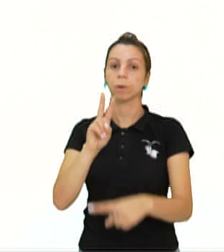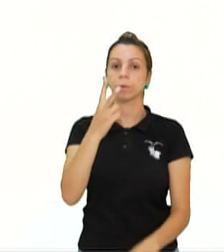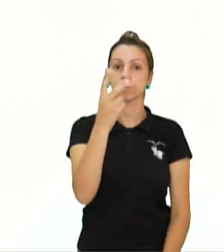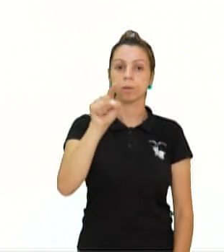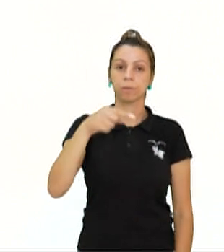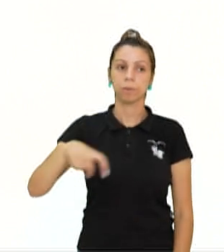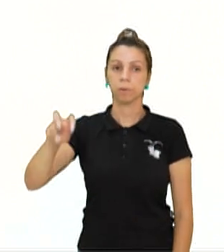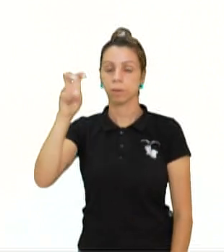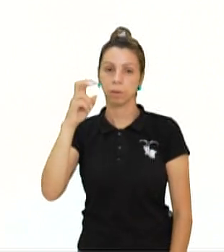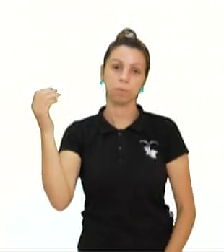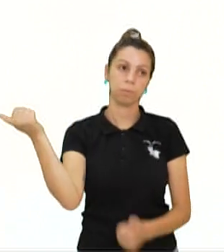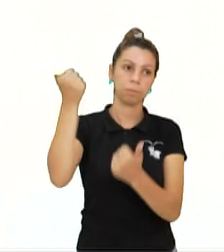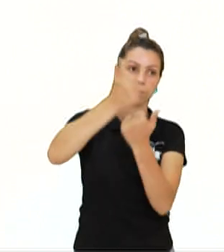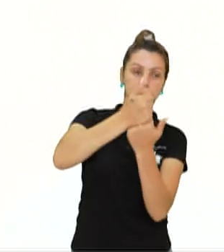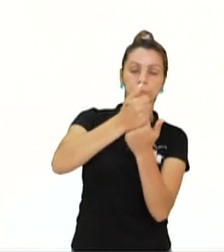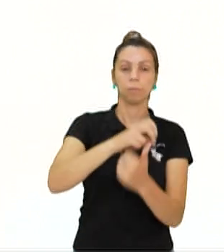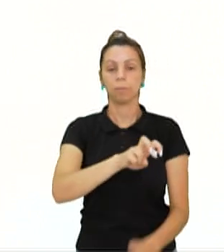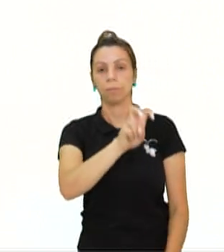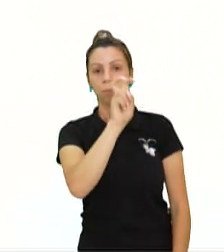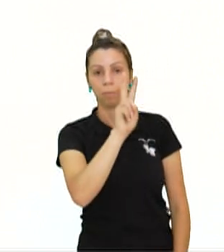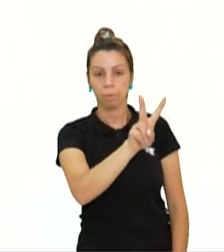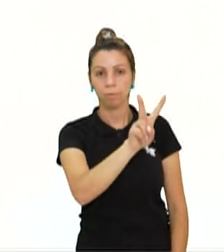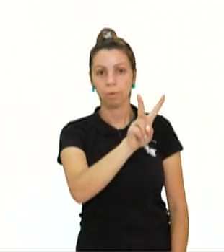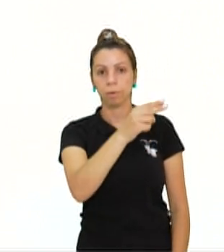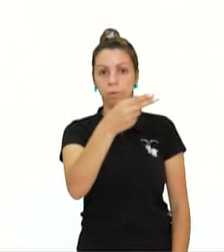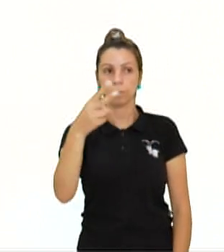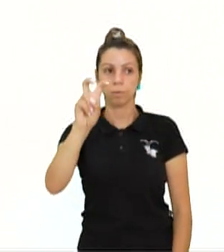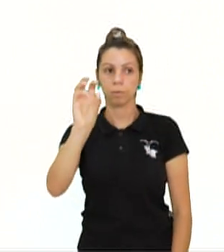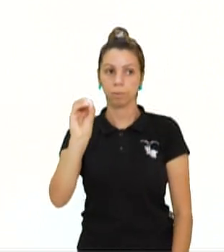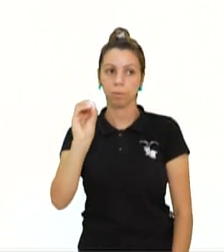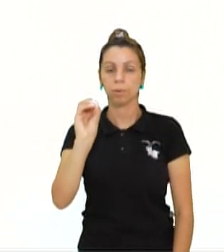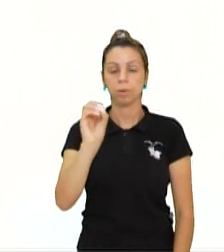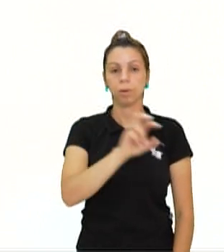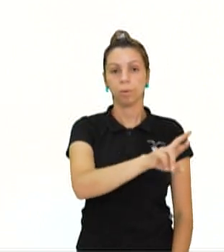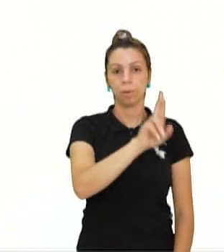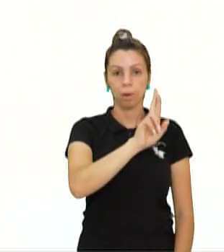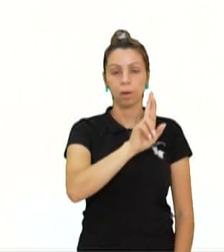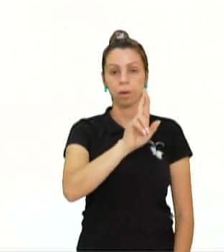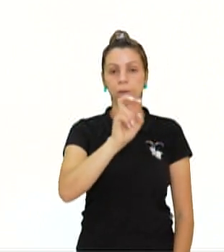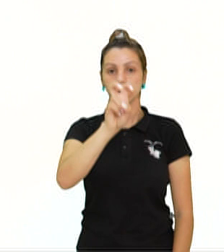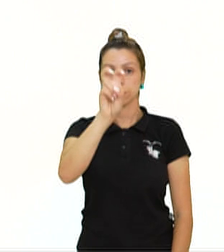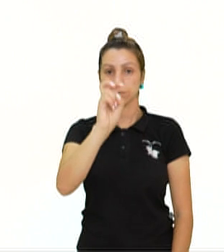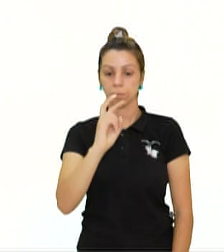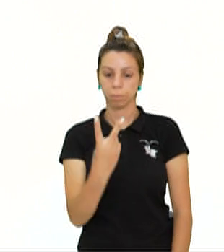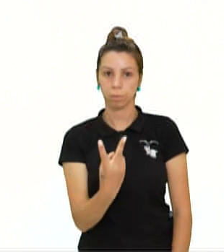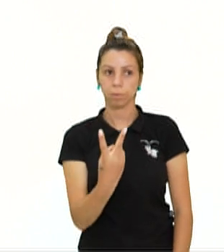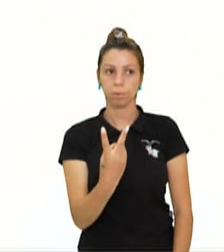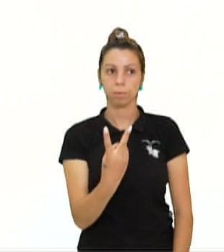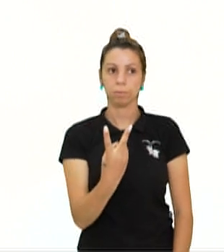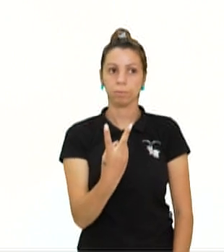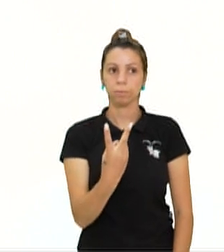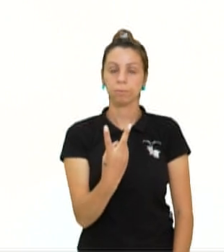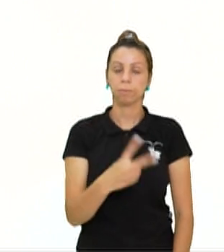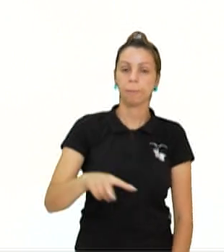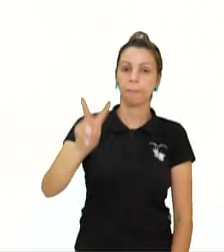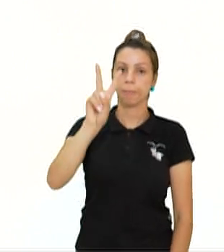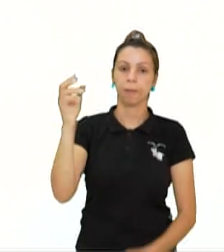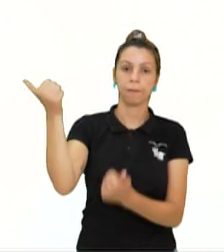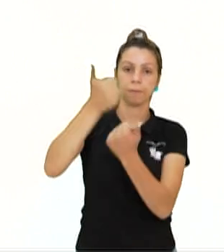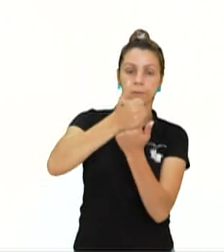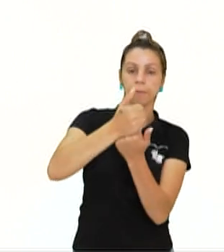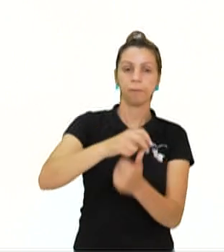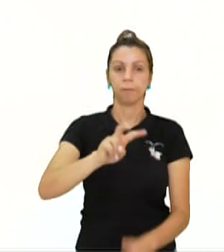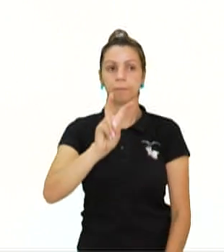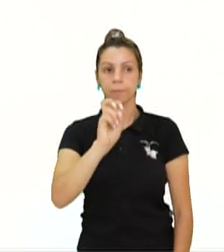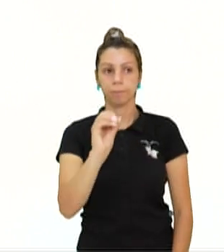Substituindo os valores, então, o volume é 50, o raio é 5 meios, né, 5 sobre 2. Então substitua o V por 50,